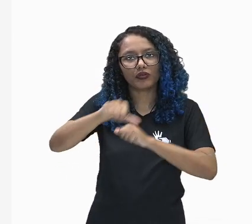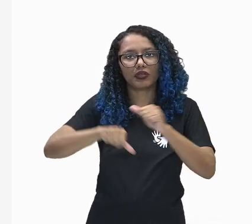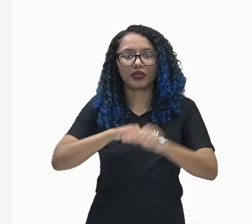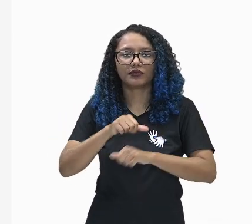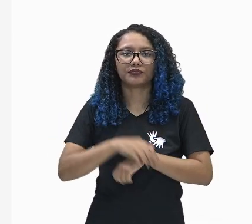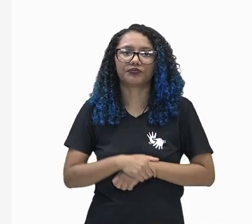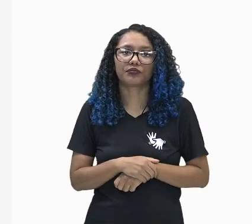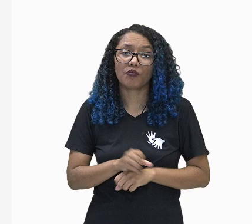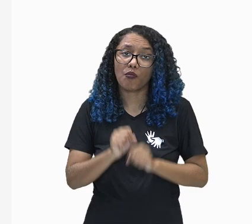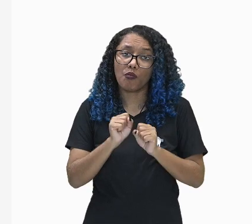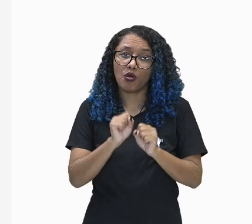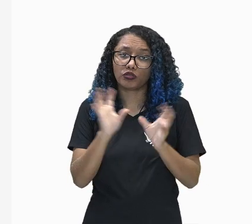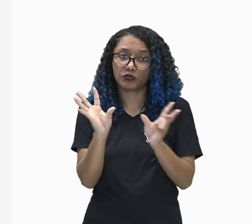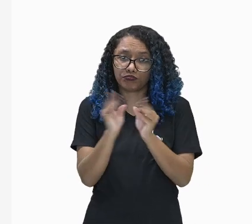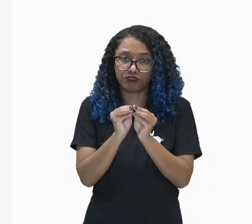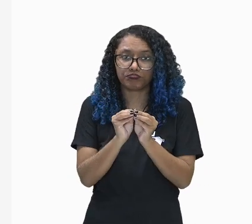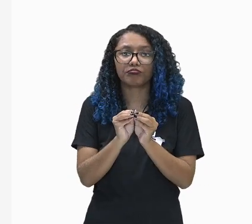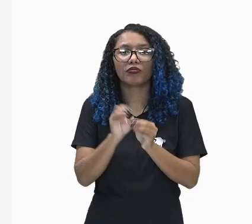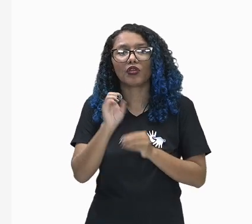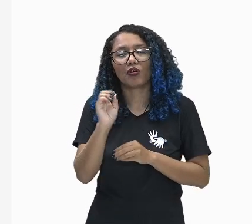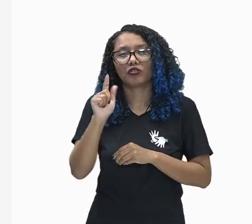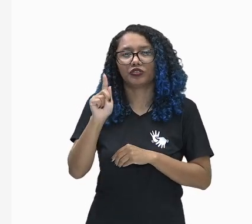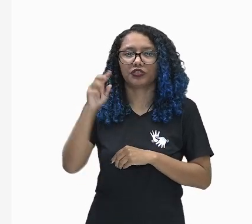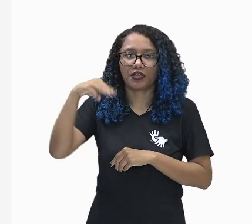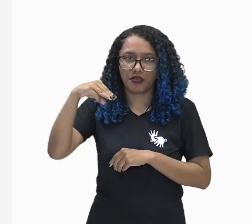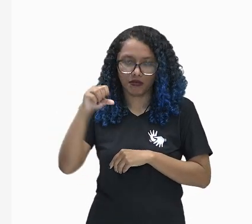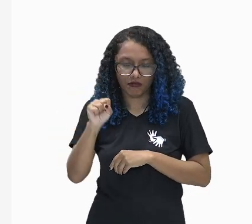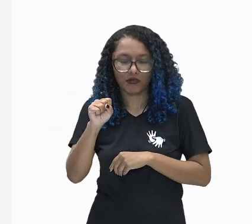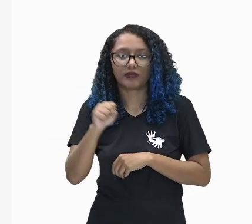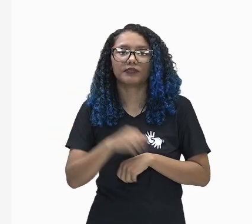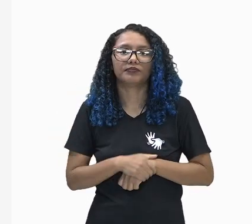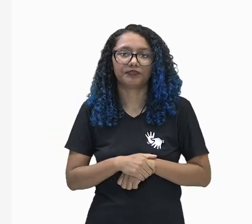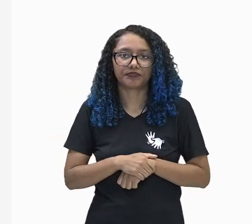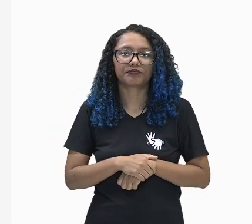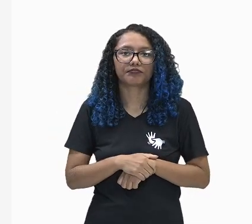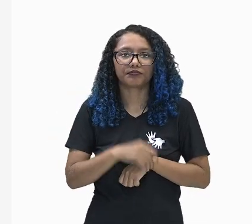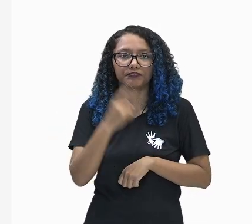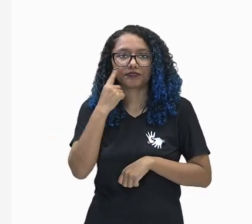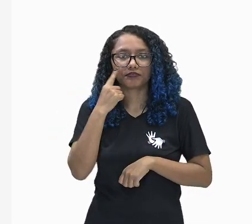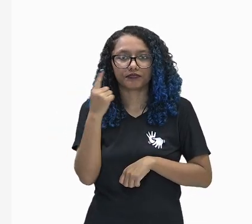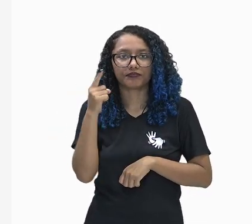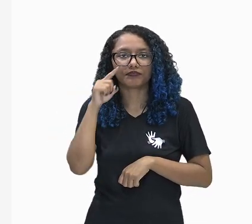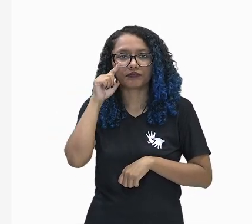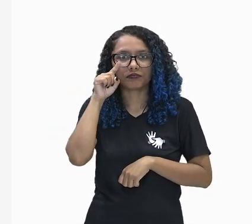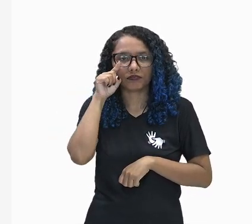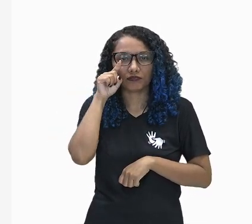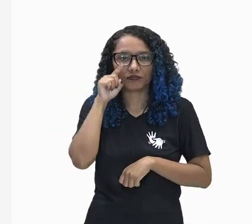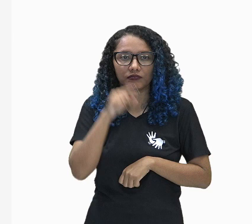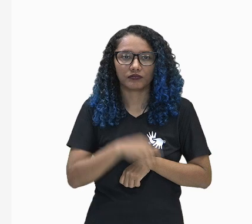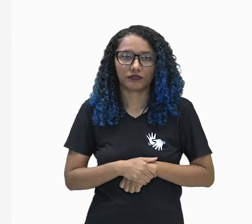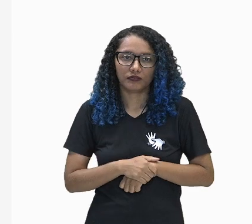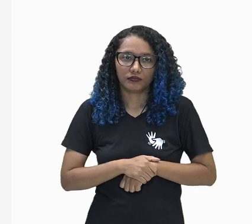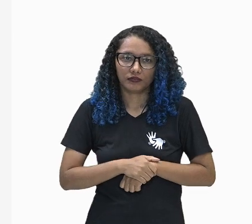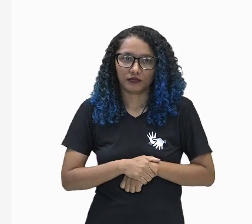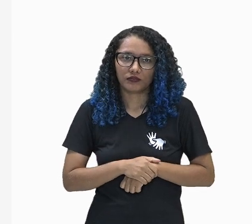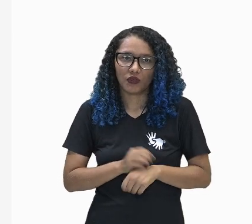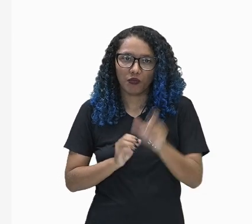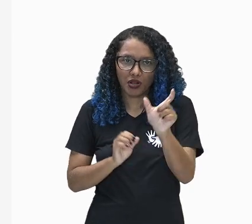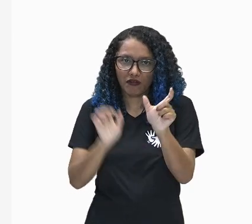que vocês podem ver pela sigla OGM também, quando se faz a leitura desses organismos. É um termo muito